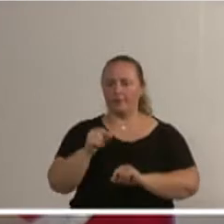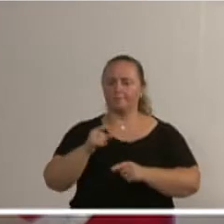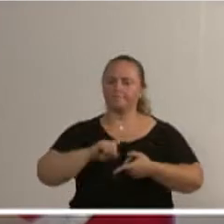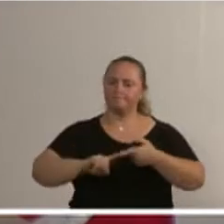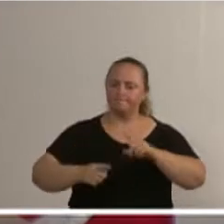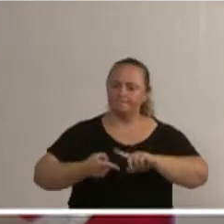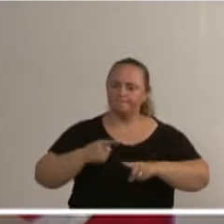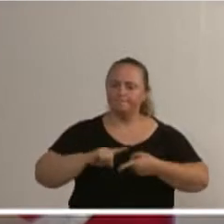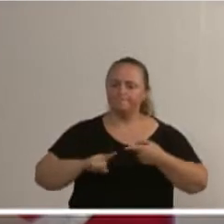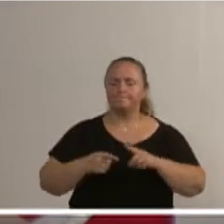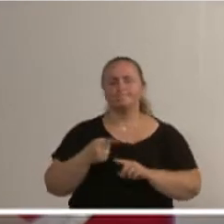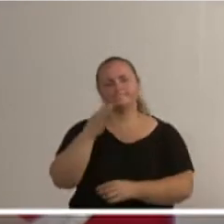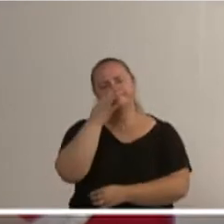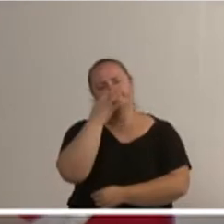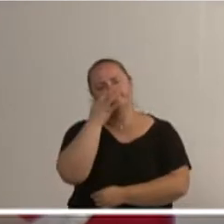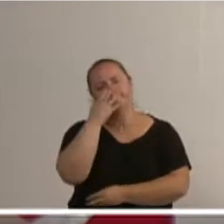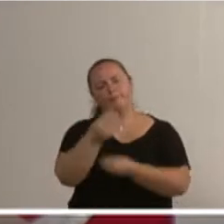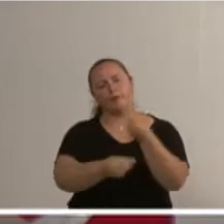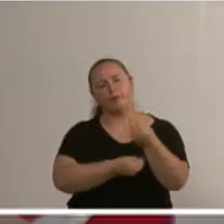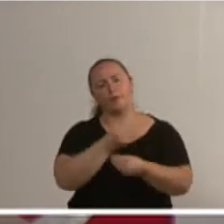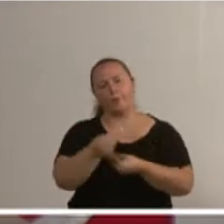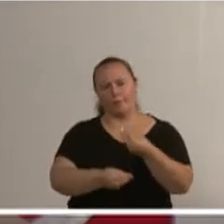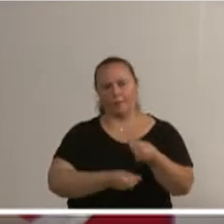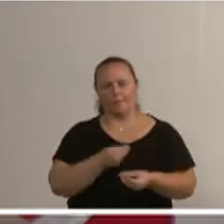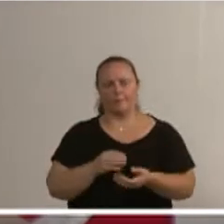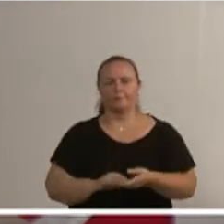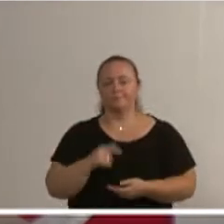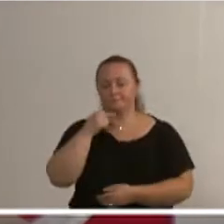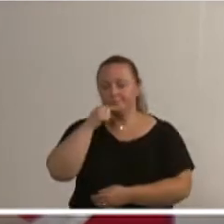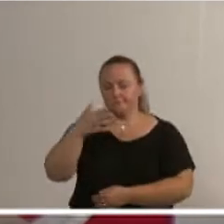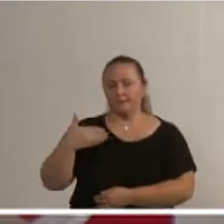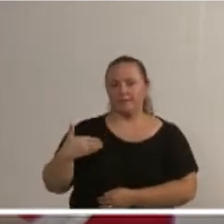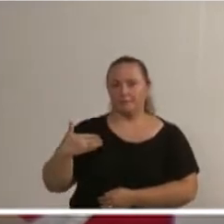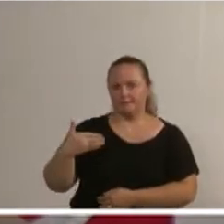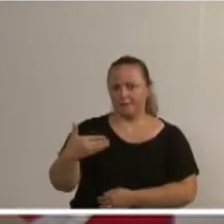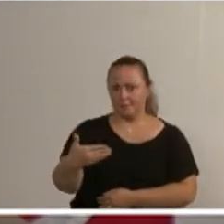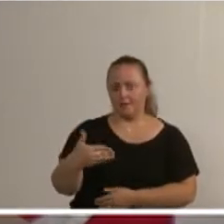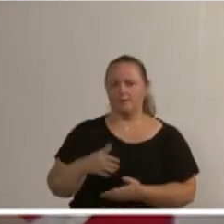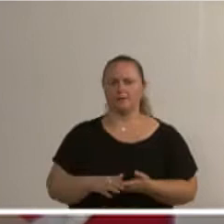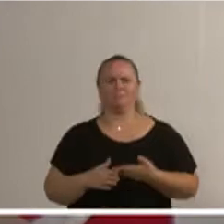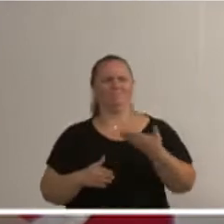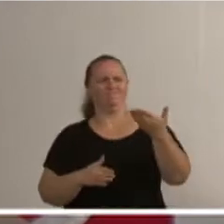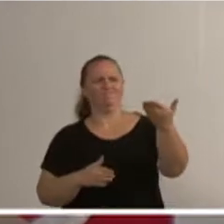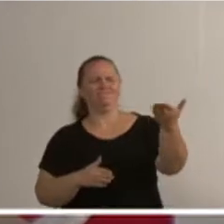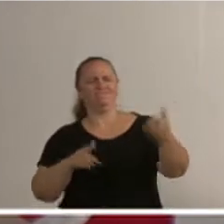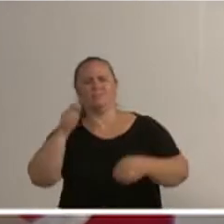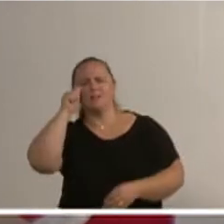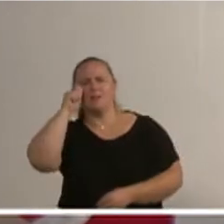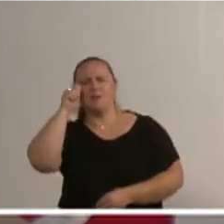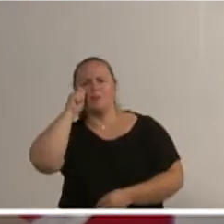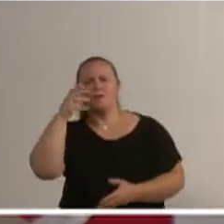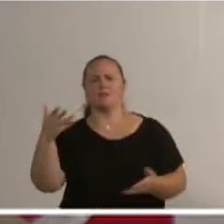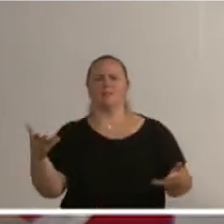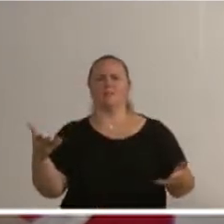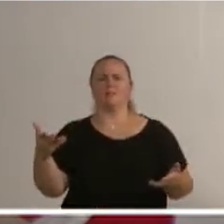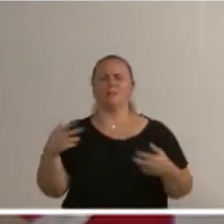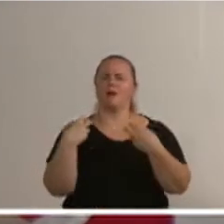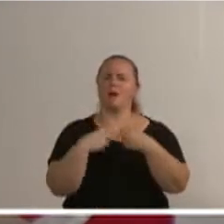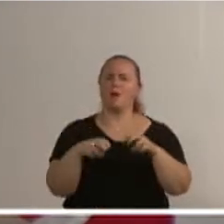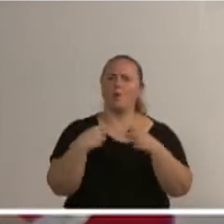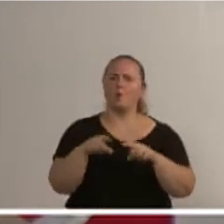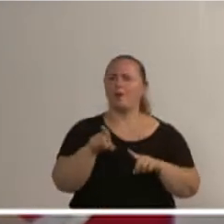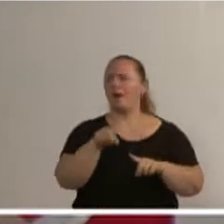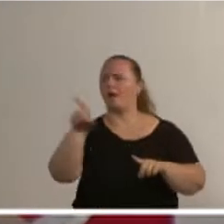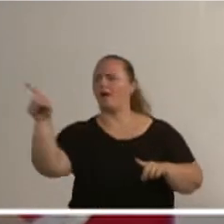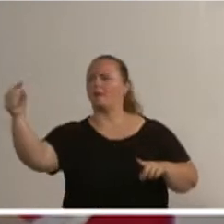e poder ouvir essas ideias. No decorrer da semana, as pessoas diziam, meu Deus, Almir, lá vai mudar, vai subir ônibus para um lugar, vai descer